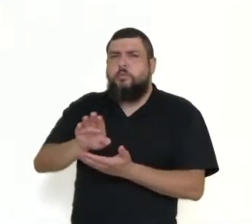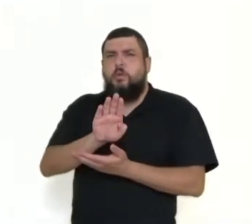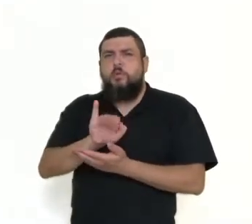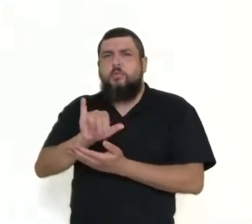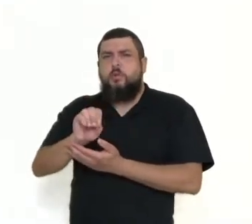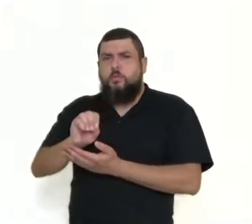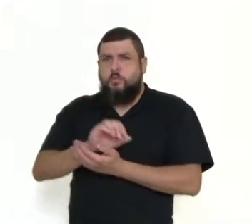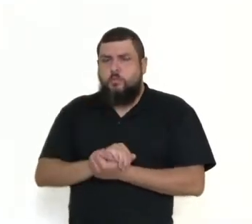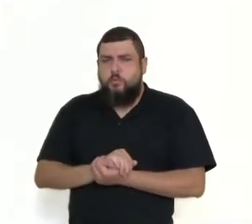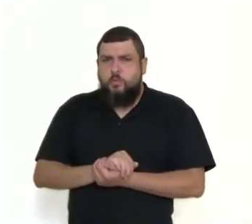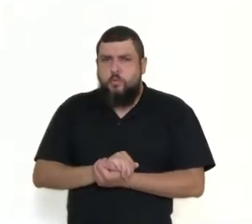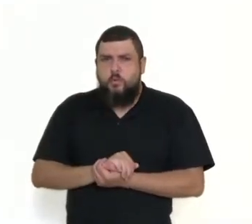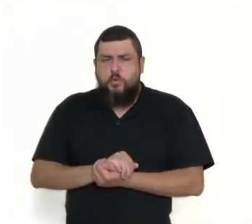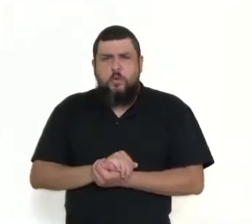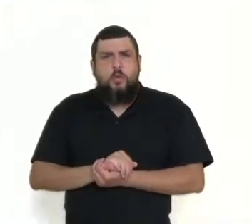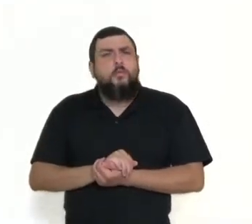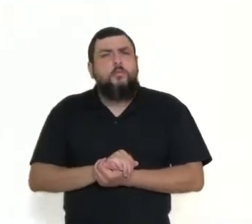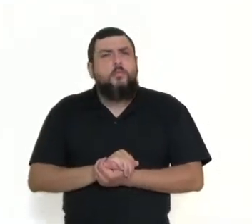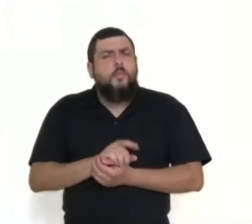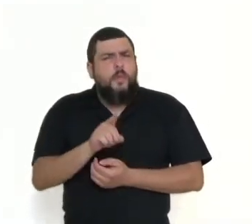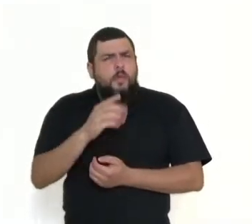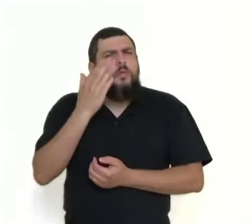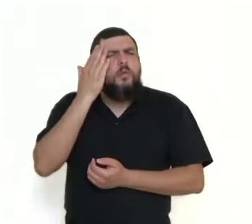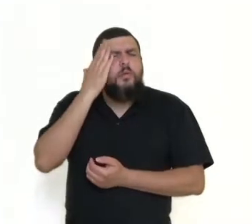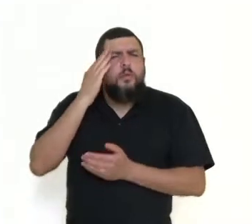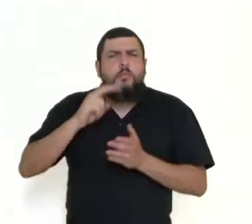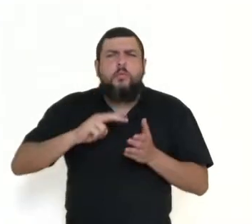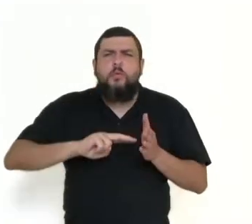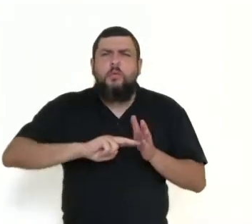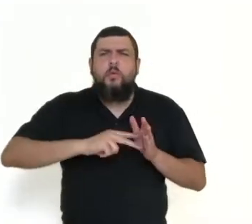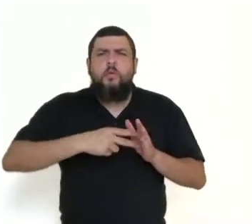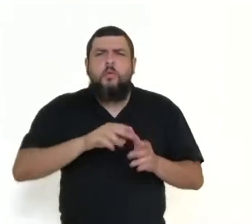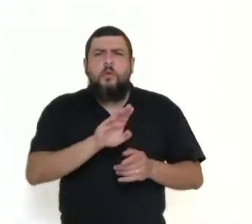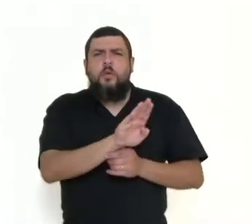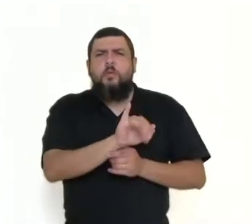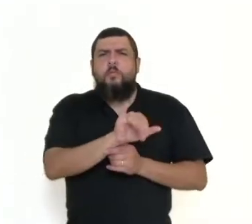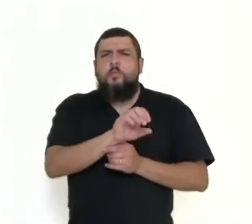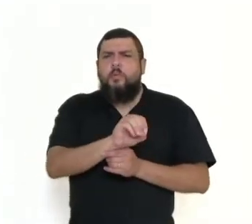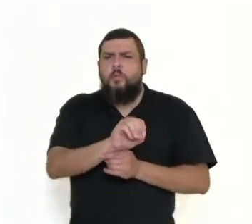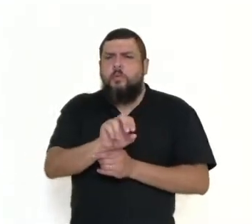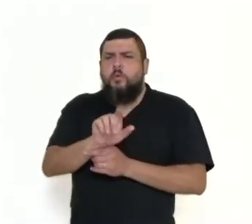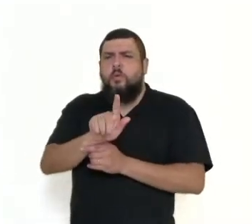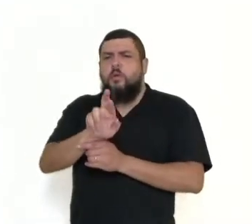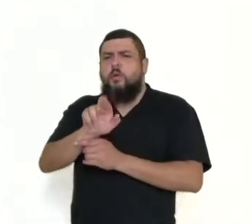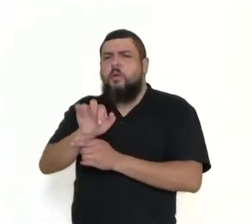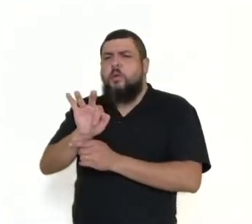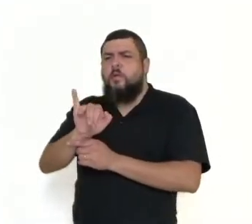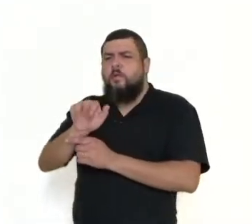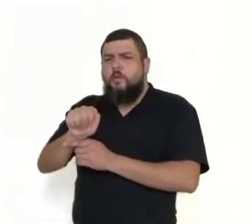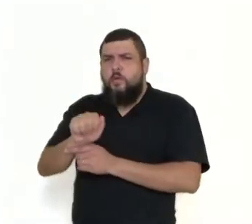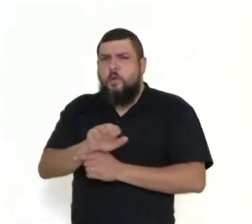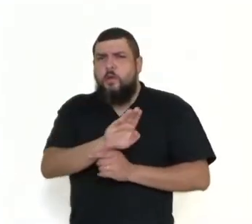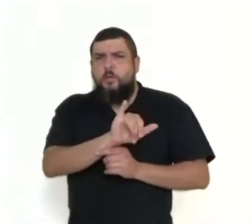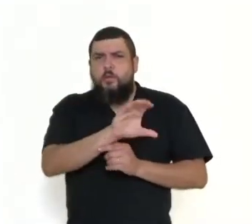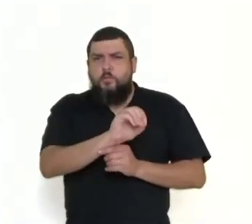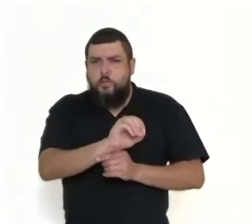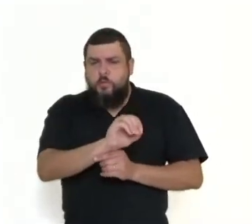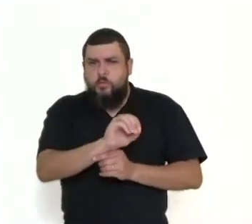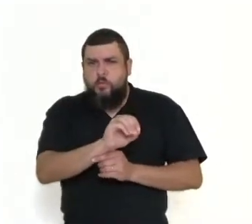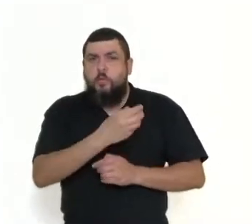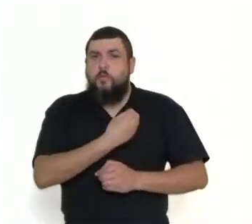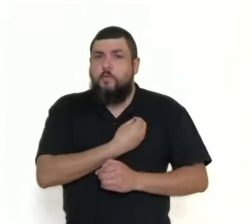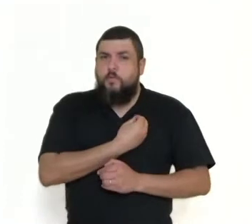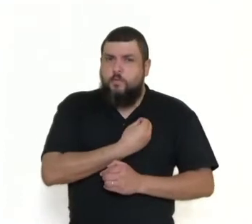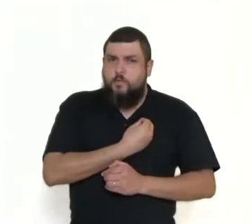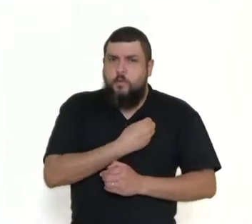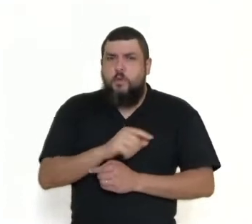considerou o que quer dizer biografia? Então, bio significa vida, grafia escrita. Então,